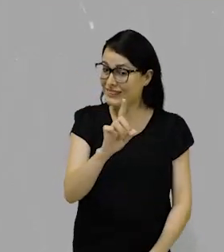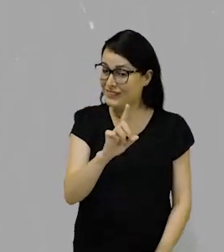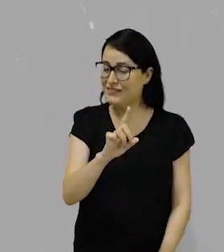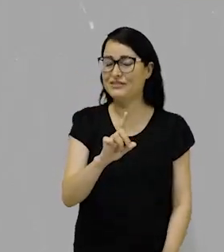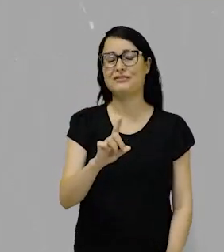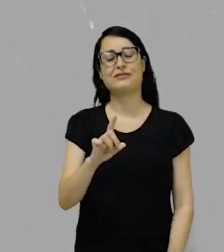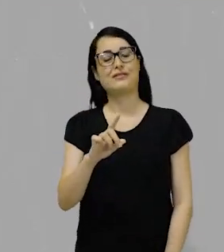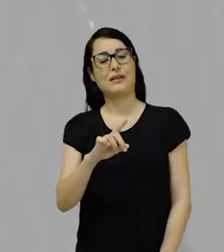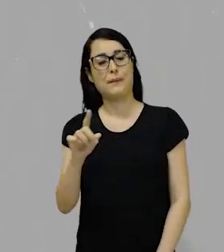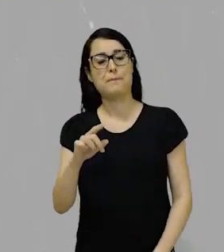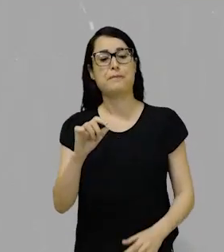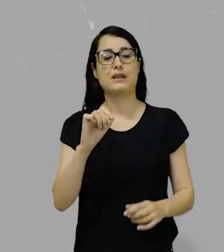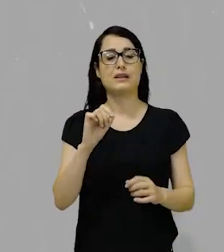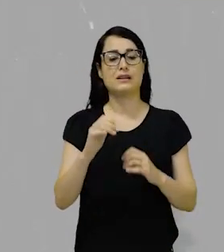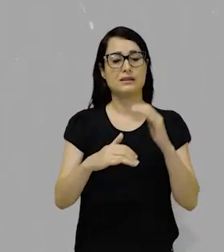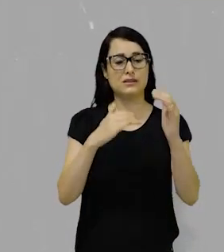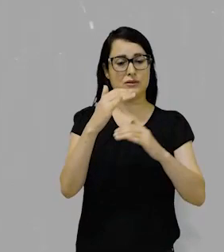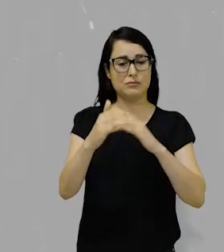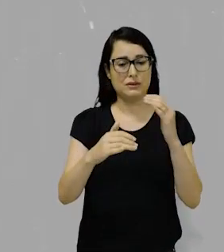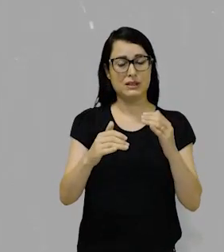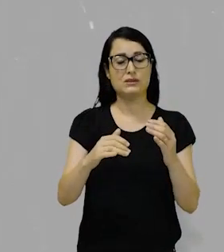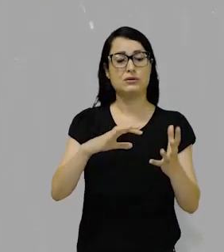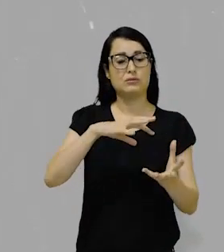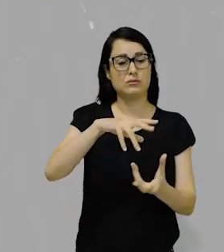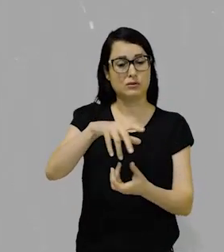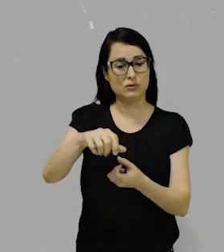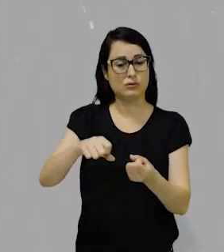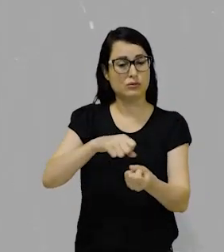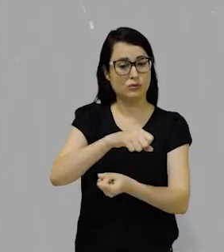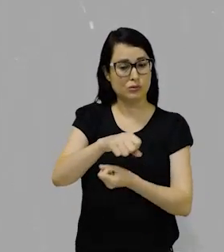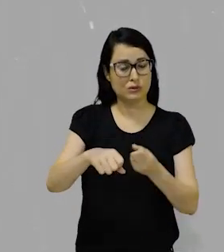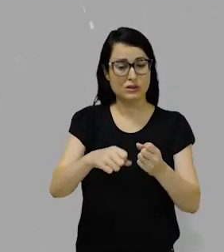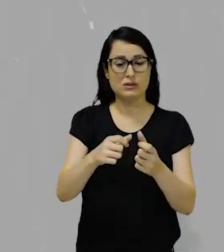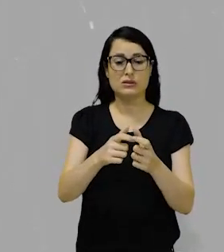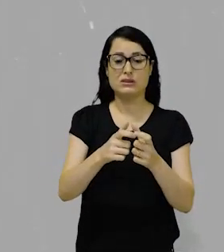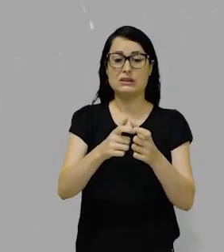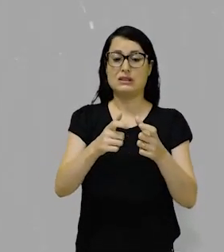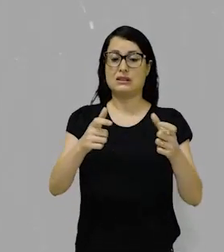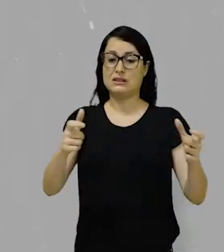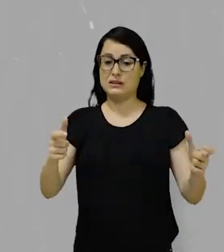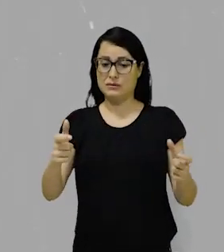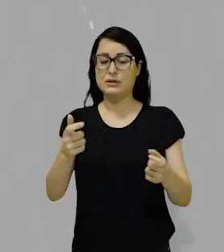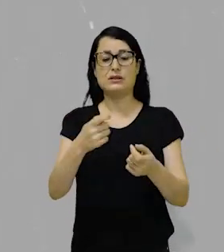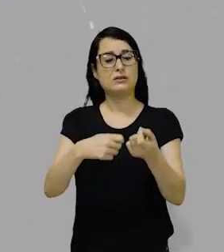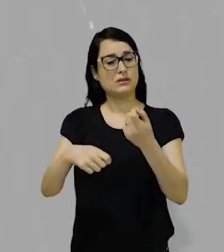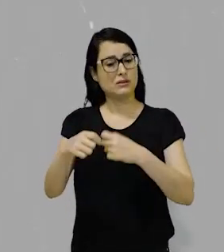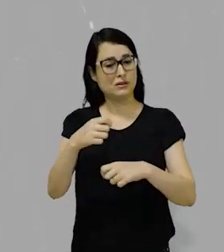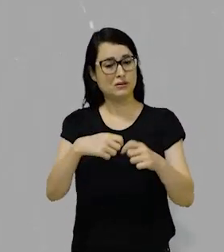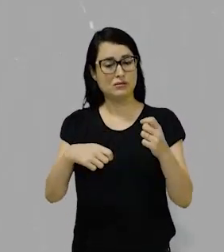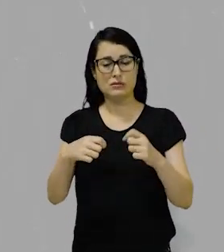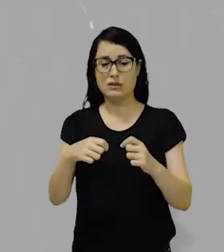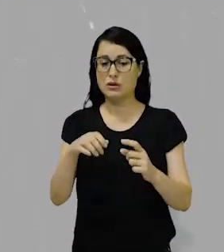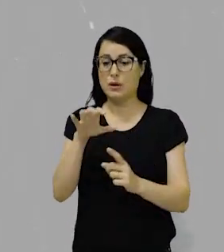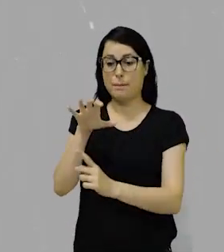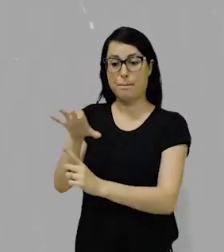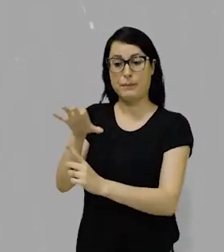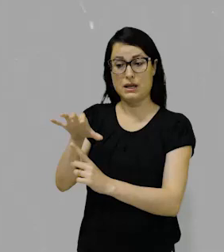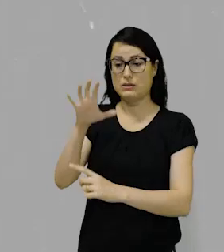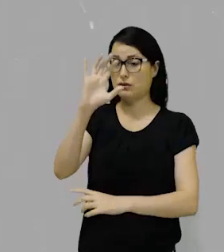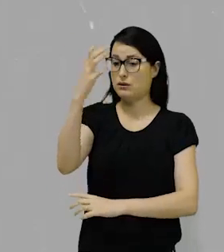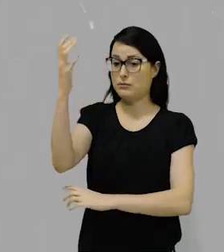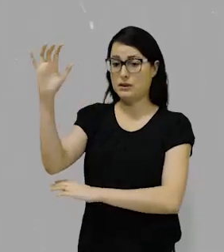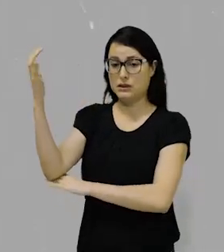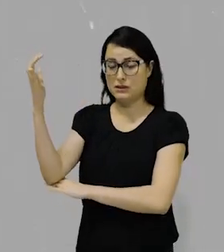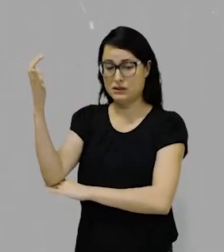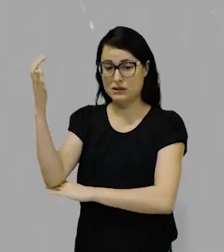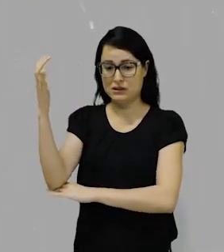que o desenvolvimento sustentável busca o crescimento econômico sem nenhum impacto ambiental. Isto